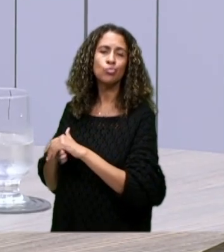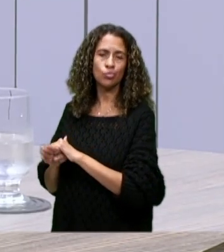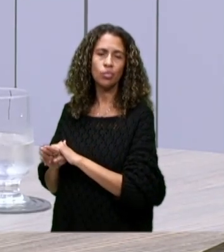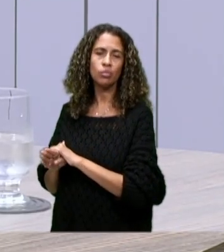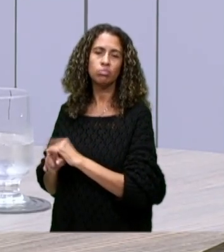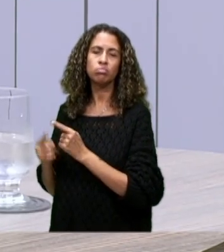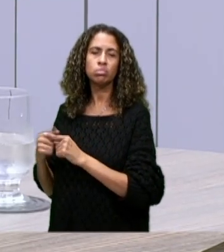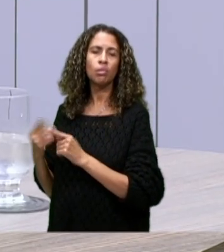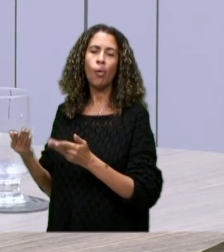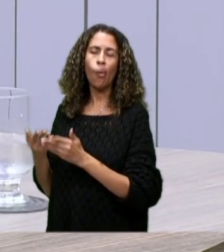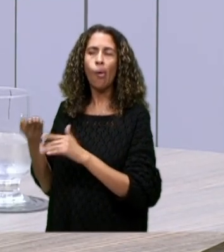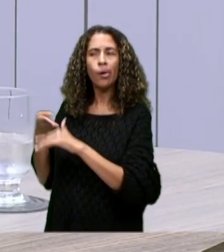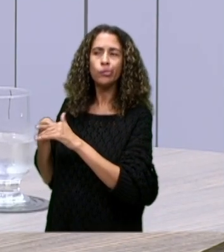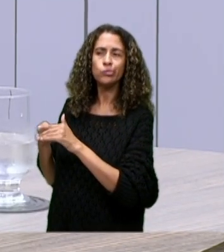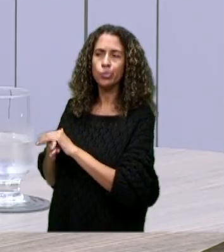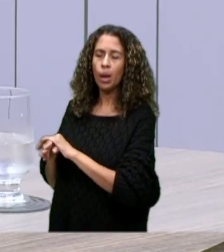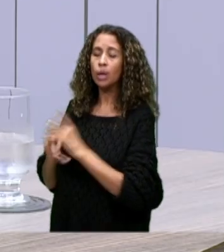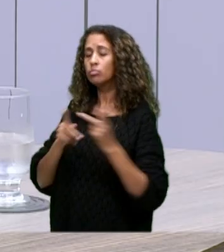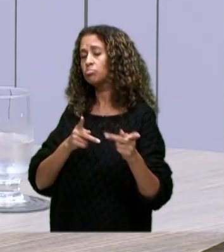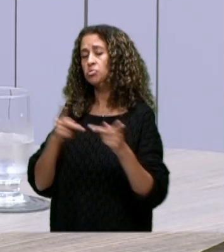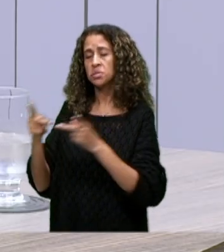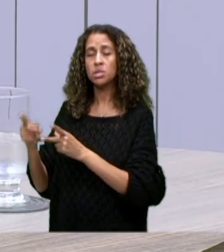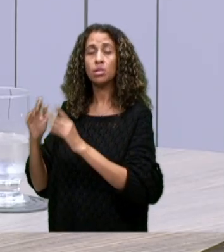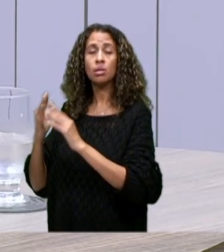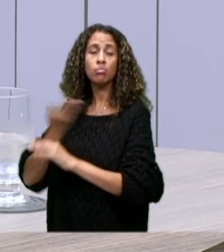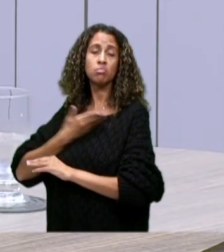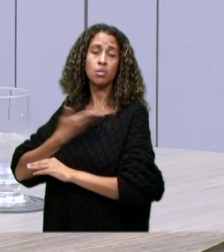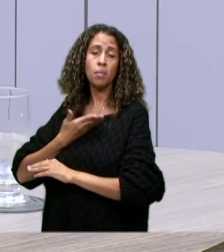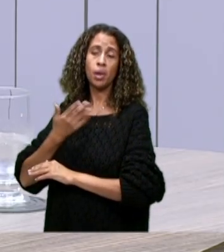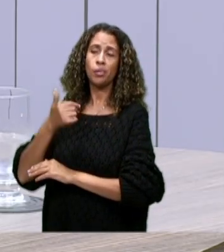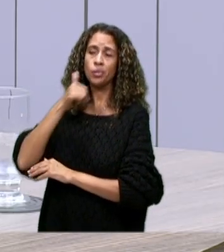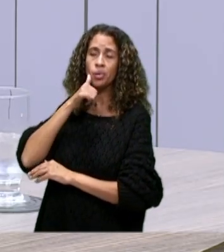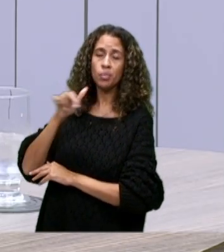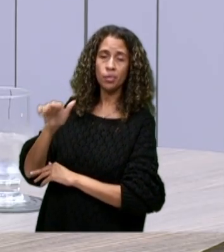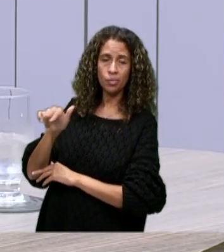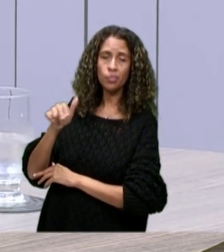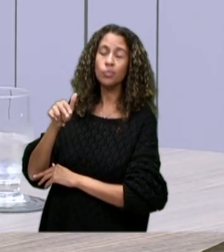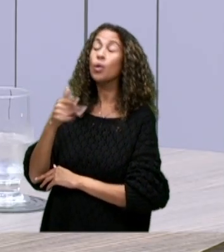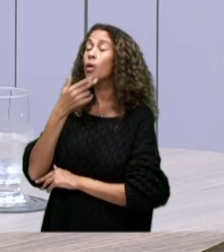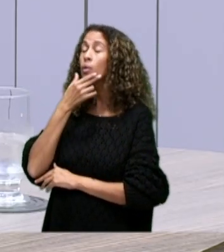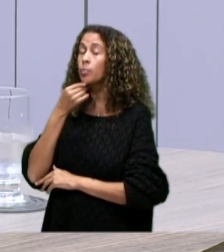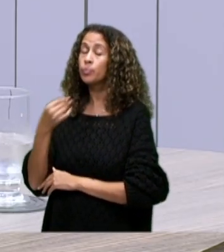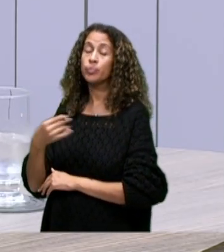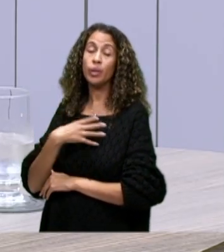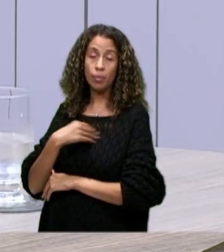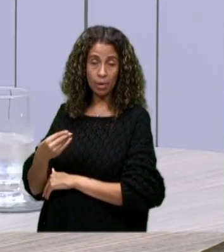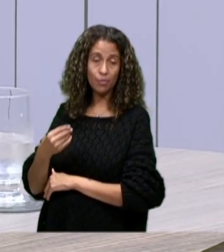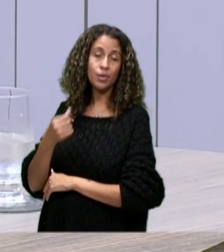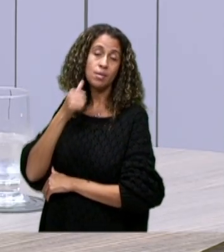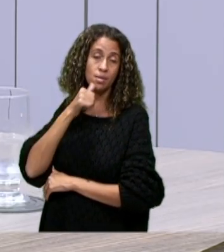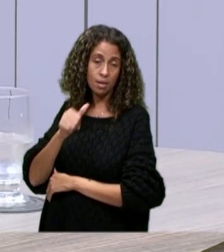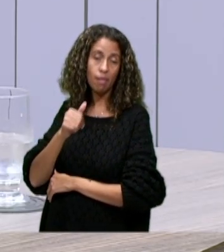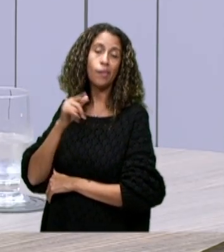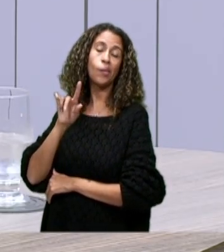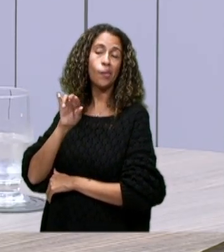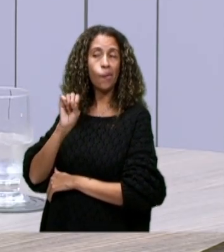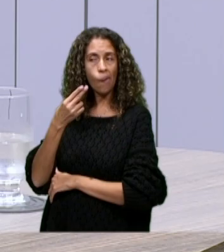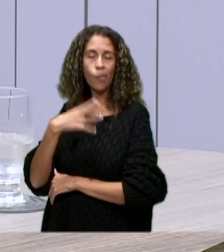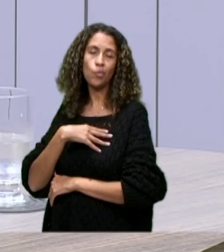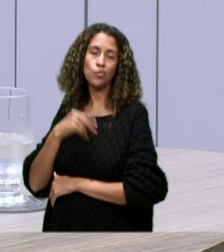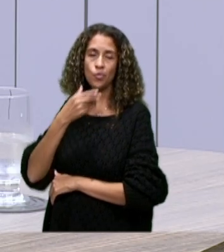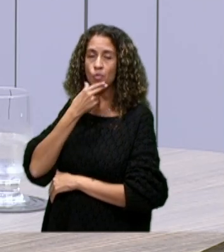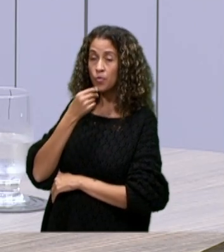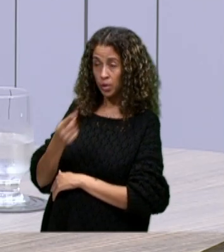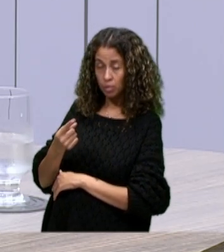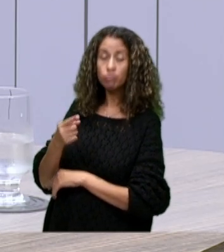porque eles vão sempre lá em casa, as amigas e os amigos da minha filha, ou quando era meu filho, as amigas e os amigos. Mas é